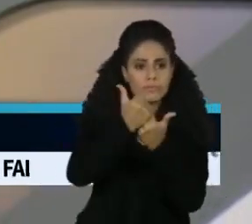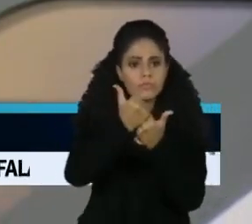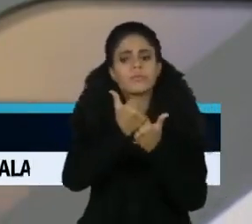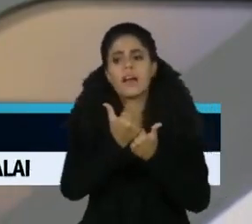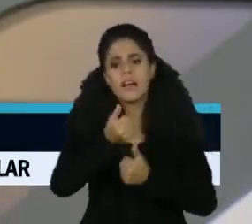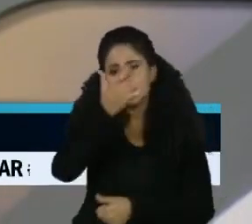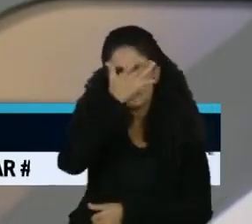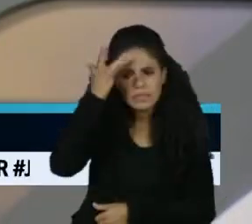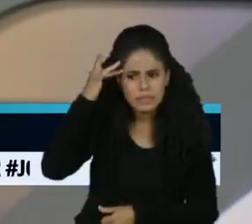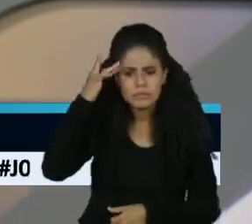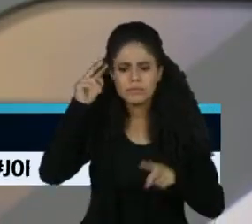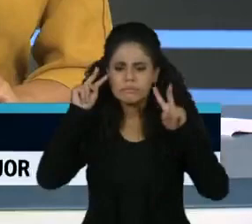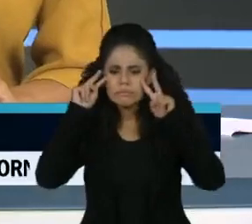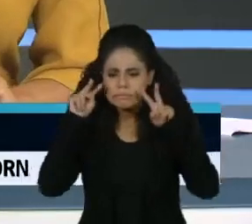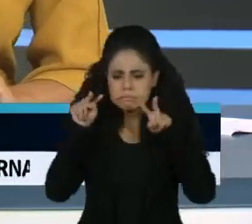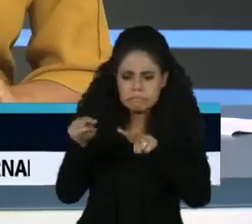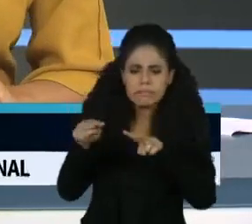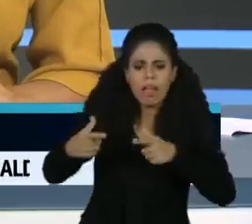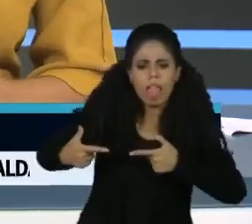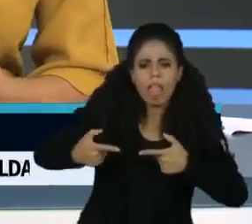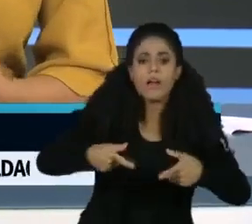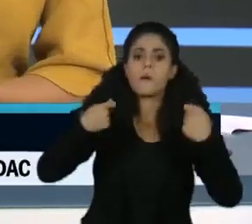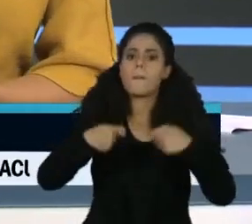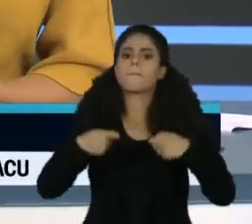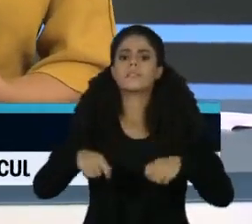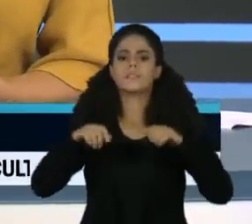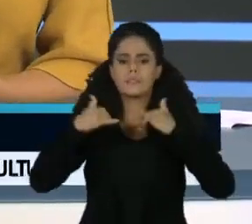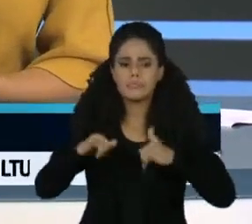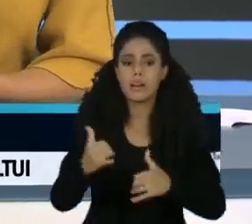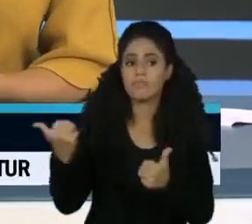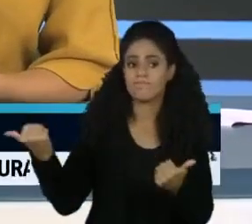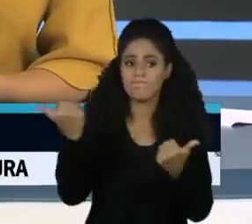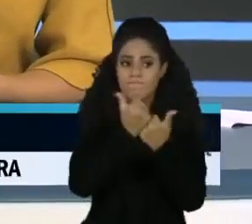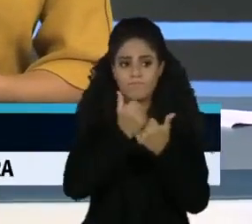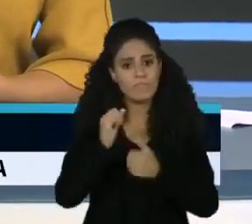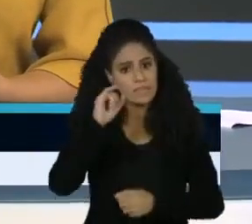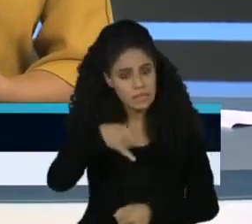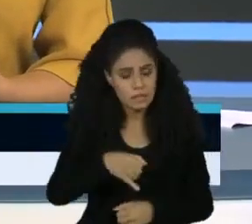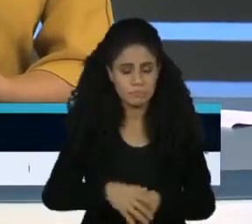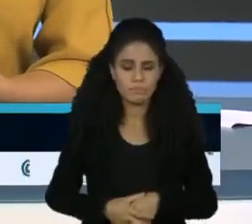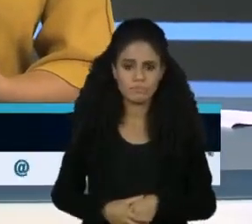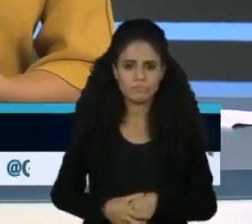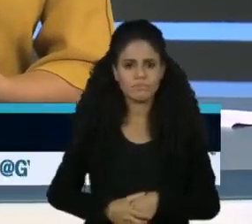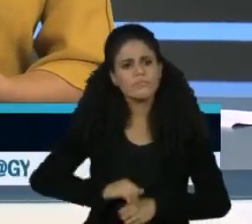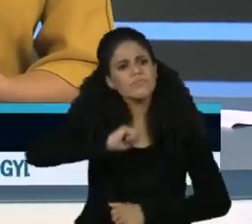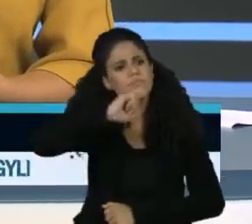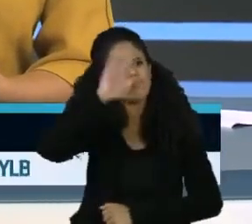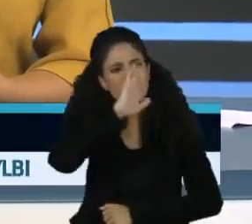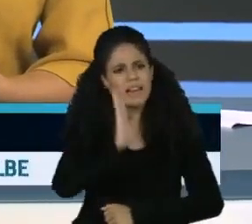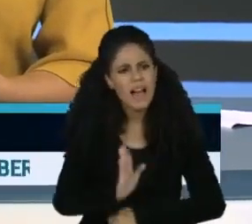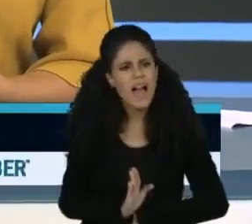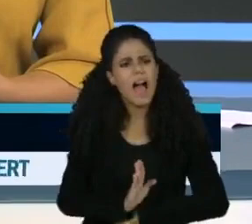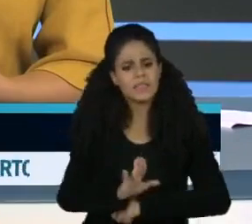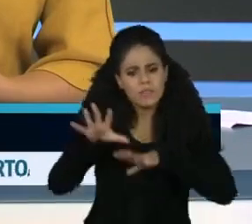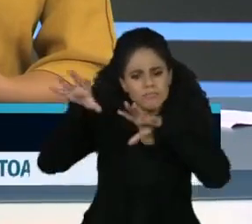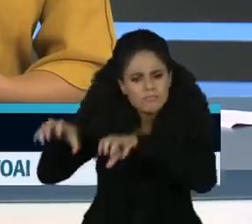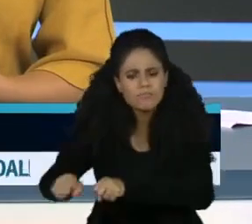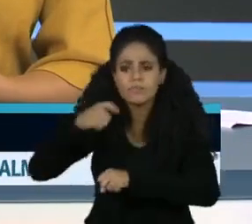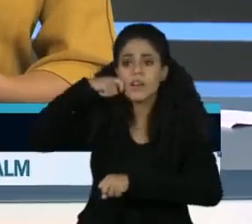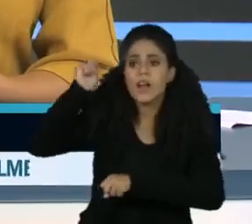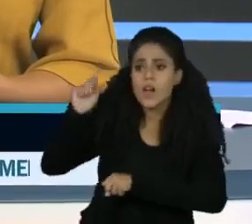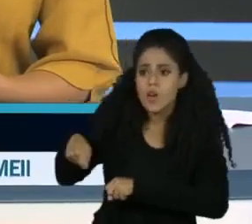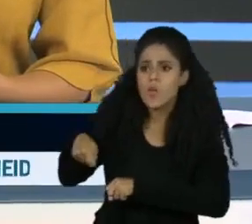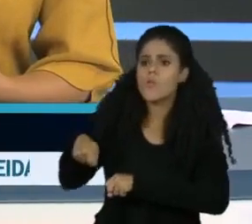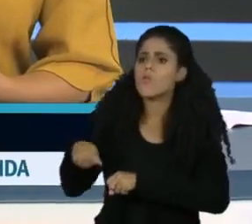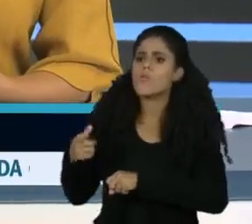dizer, ela terá que ser feita. Feldman, rapidamente, o presidente Bolsonaro falou hoje que a neutralidade do Brasil em relação à invasão da Rússia à Ucrânia